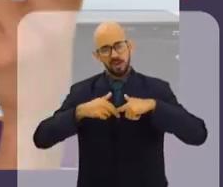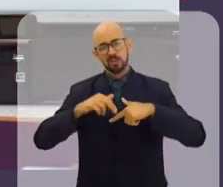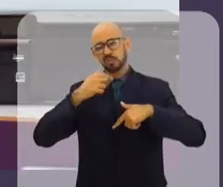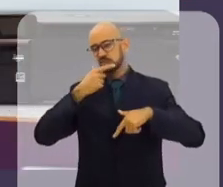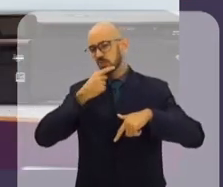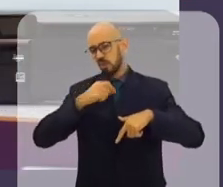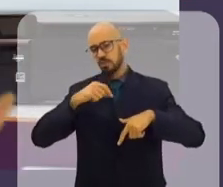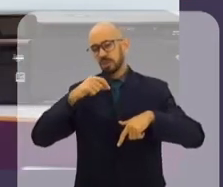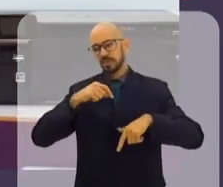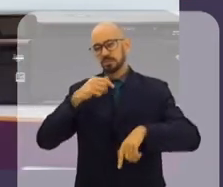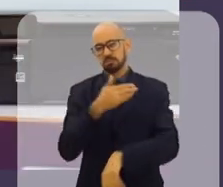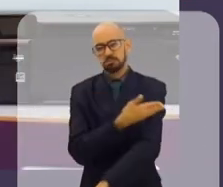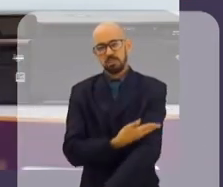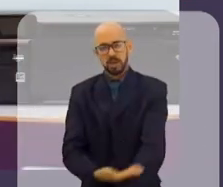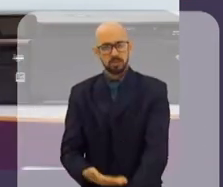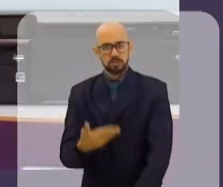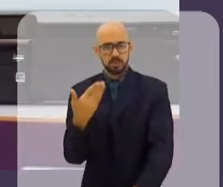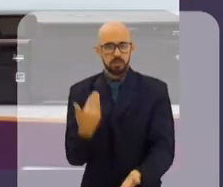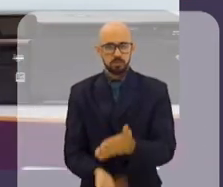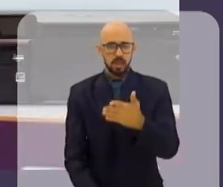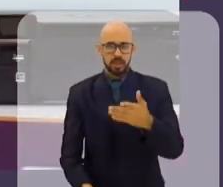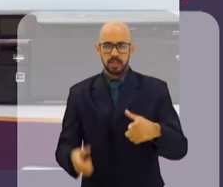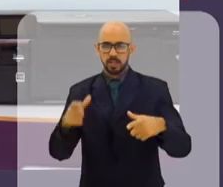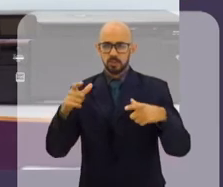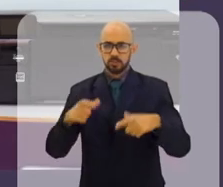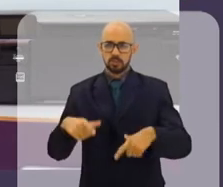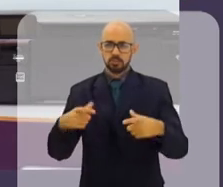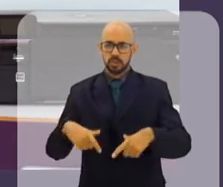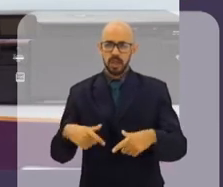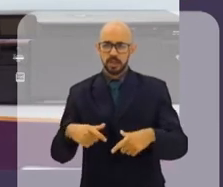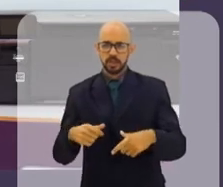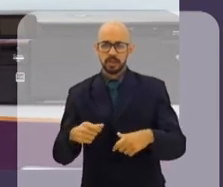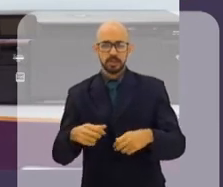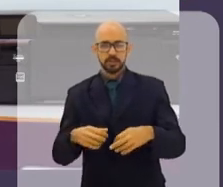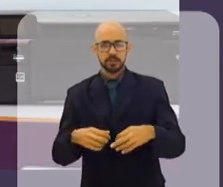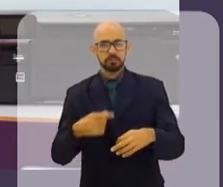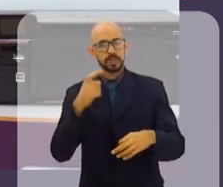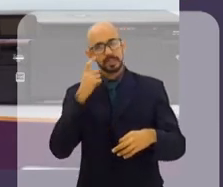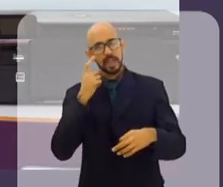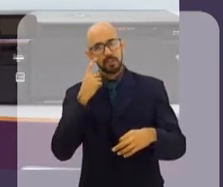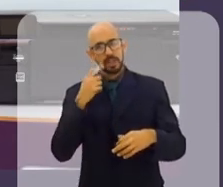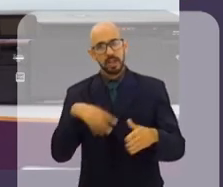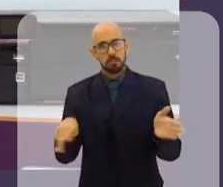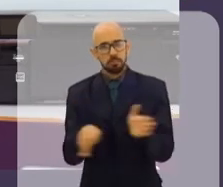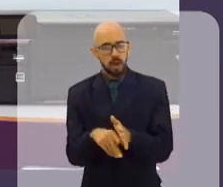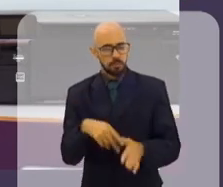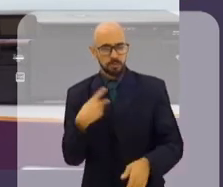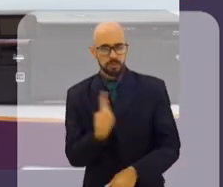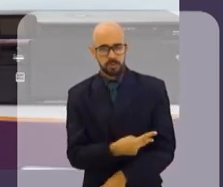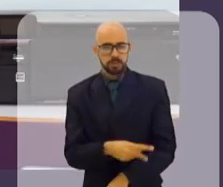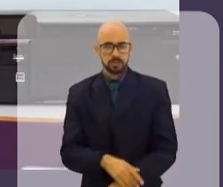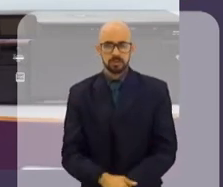homens brancos que estão perdendo o espaço que eles julgavam que era tão deles, né?